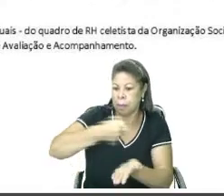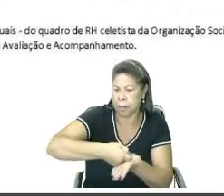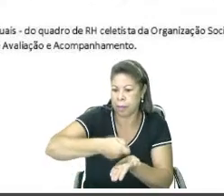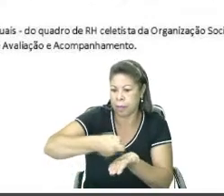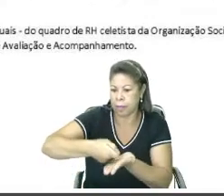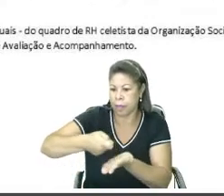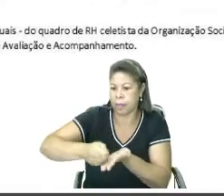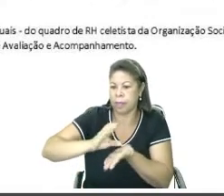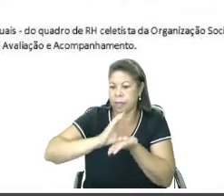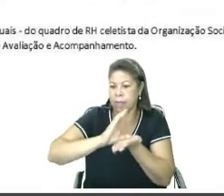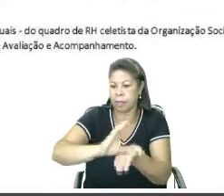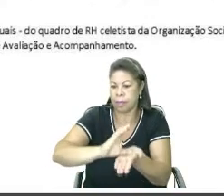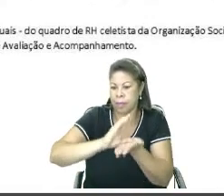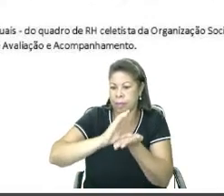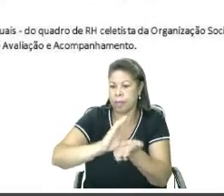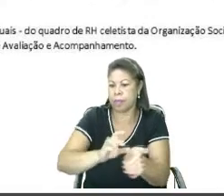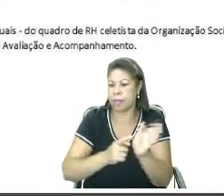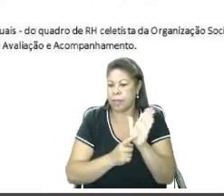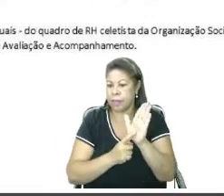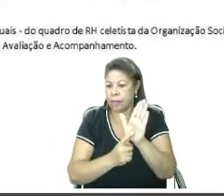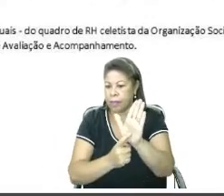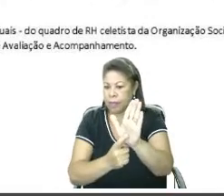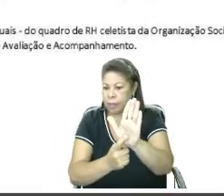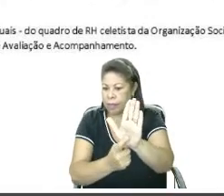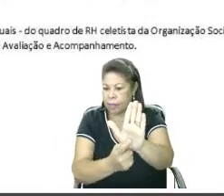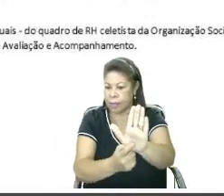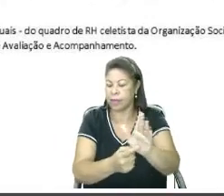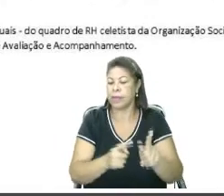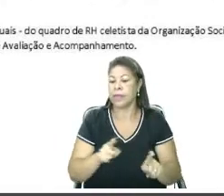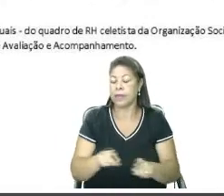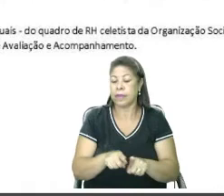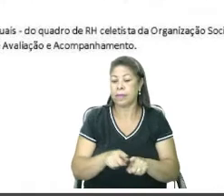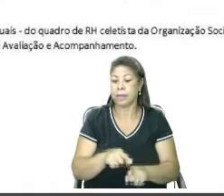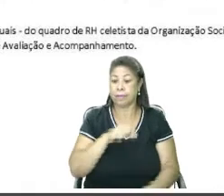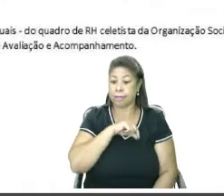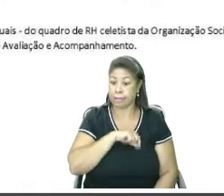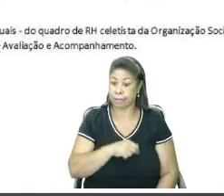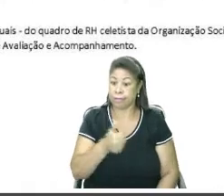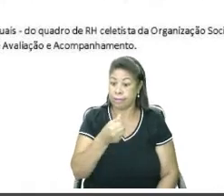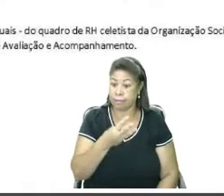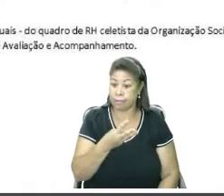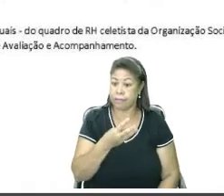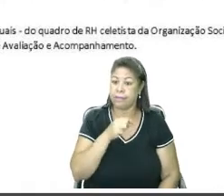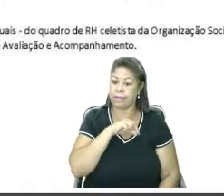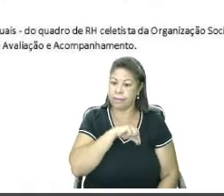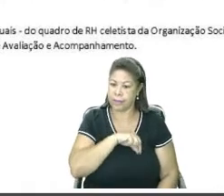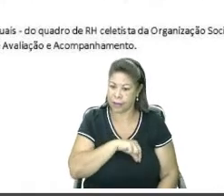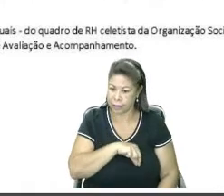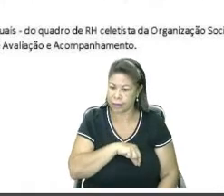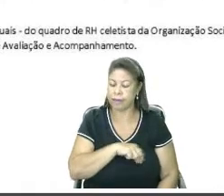13.063.000, que tem aí um ajuste por conta do 13º, dos servidores que estão dentro do contrato,